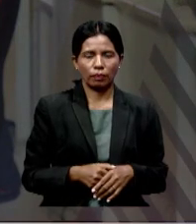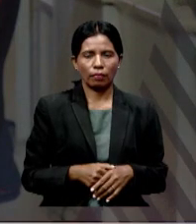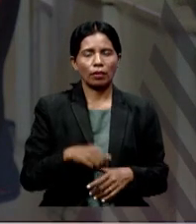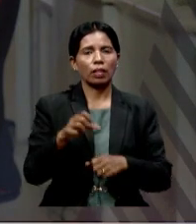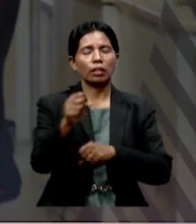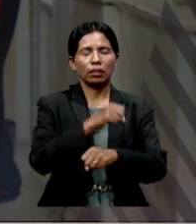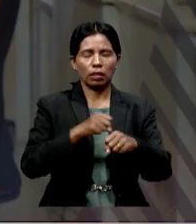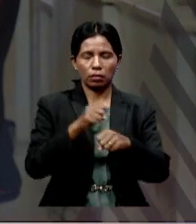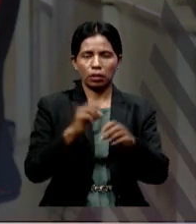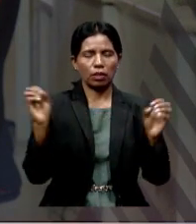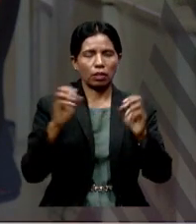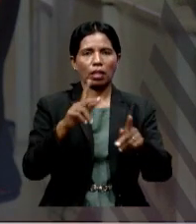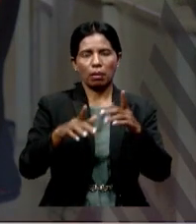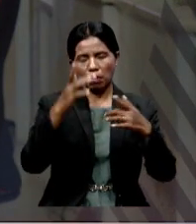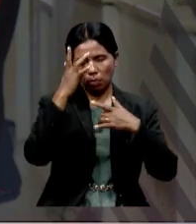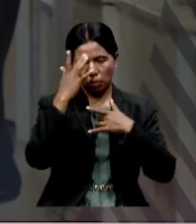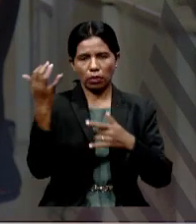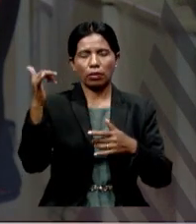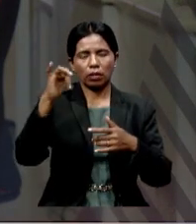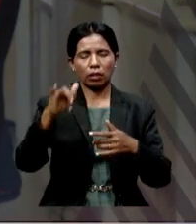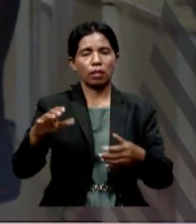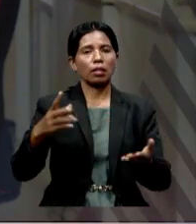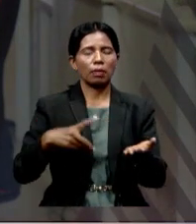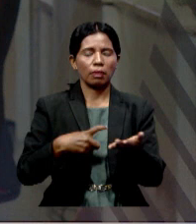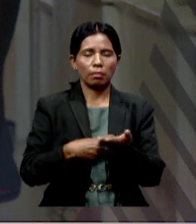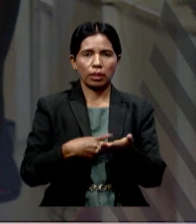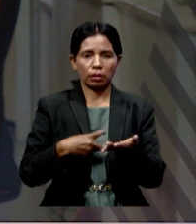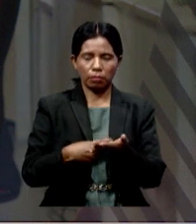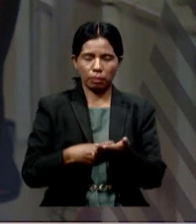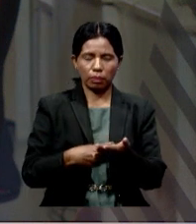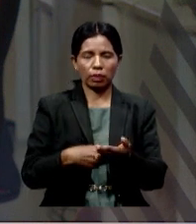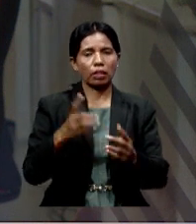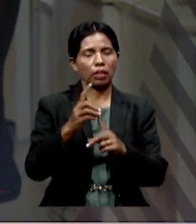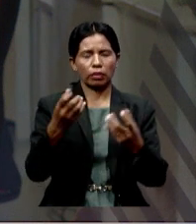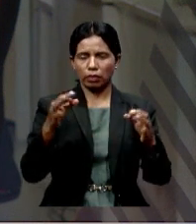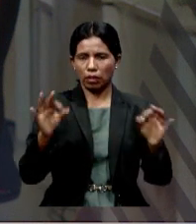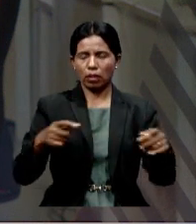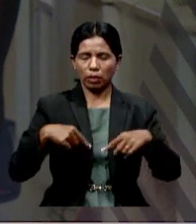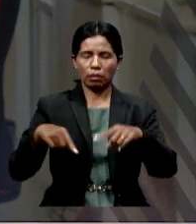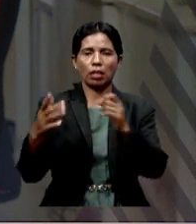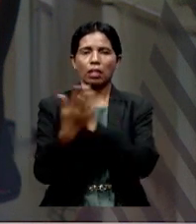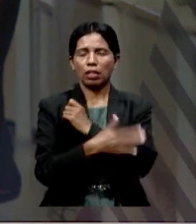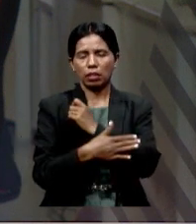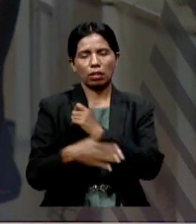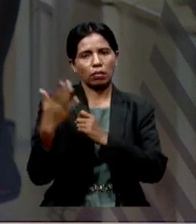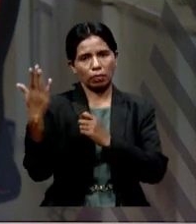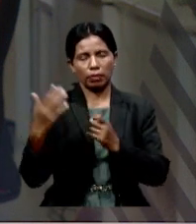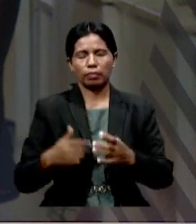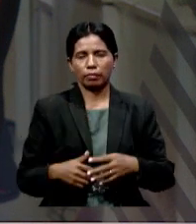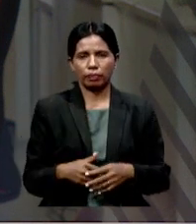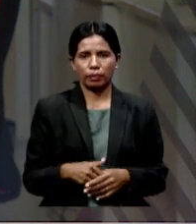Singapura la autoriza paciente si renebe pasaporte inválido a tu halo tratamento e a nação refere.